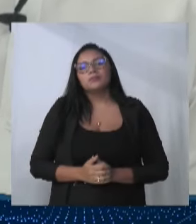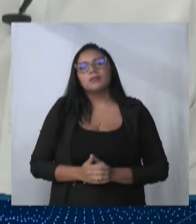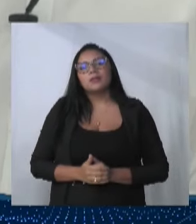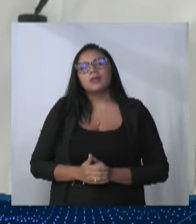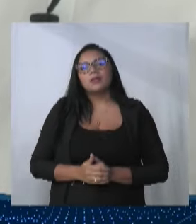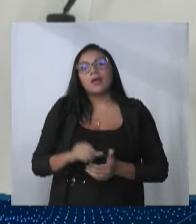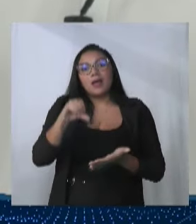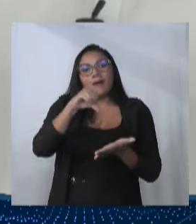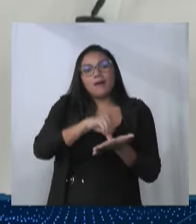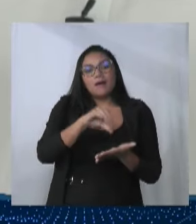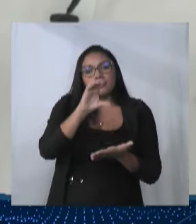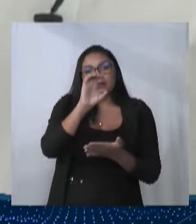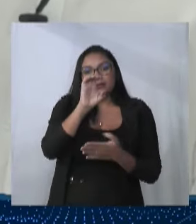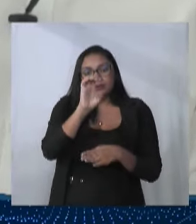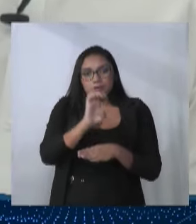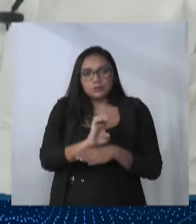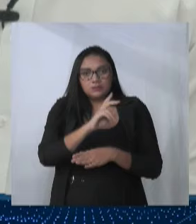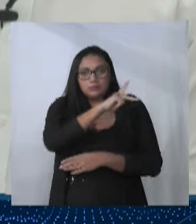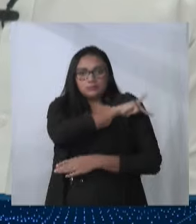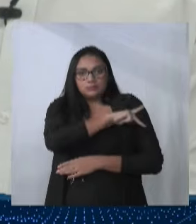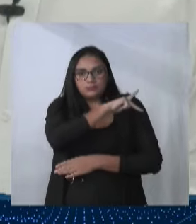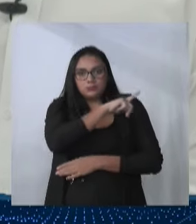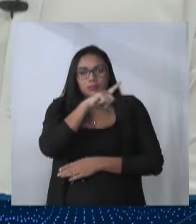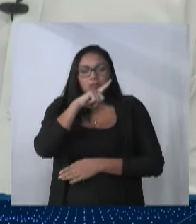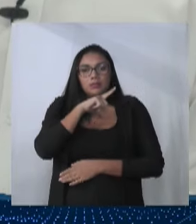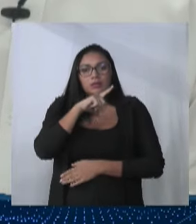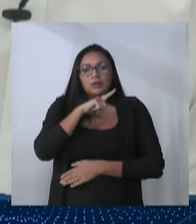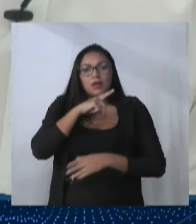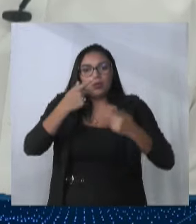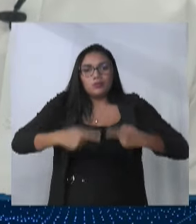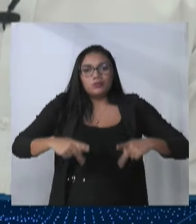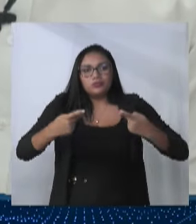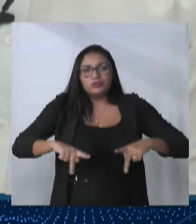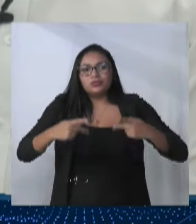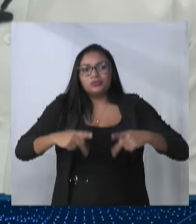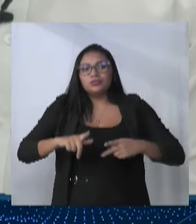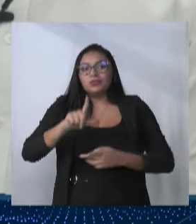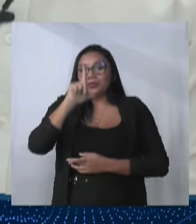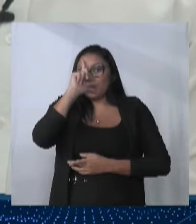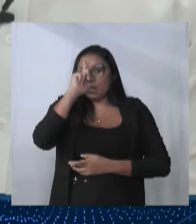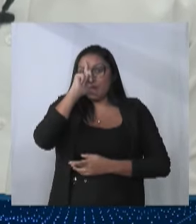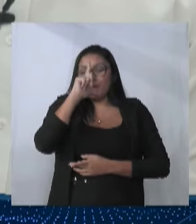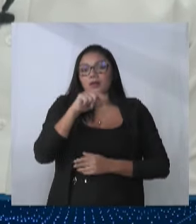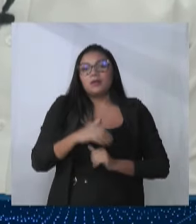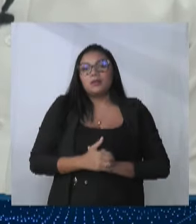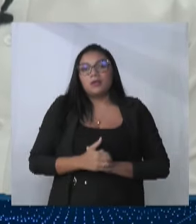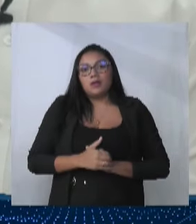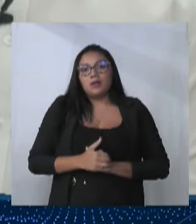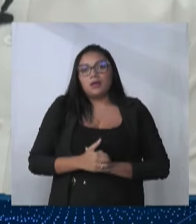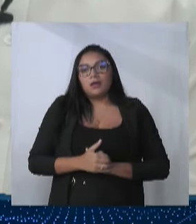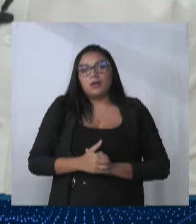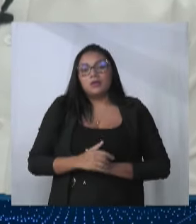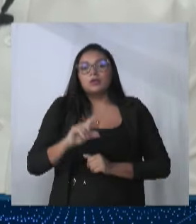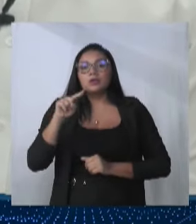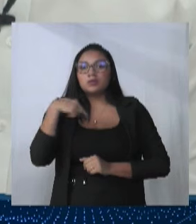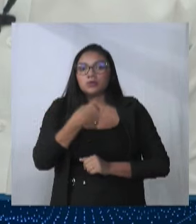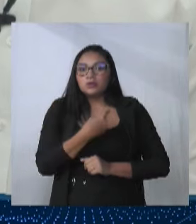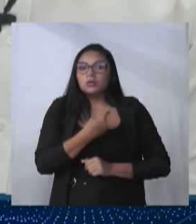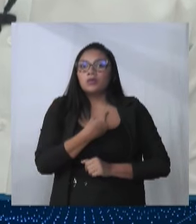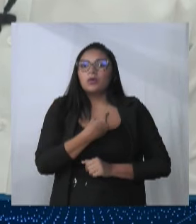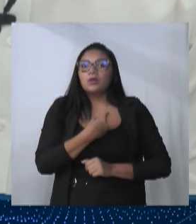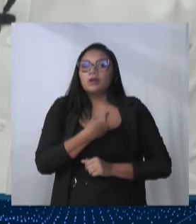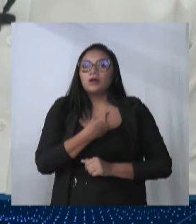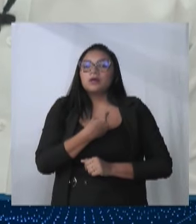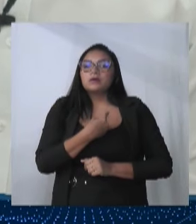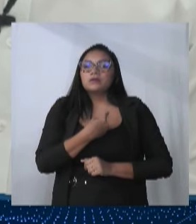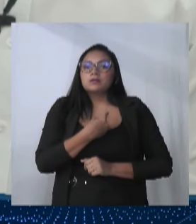um perfil de comércio. Essa é a principal atividade de Teresina. E o que nós colocamos aqui é que